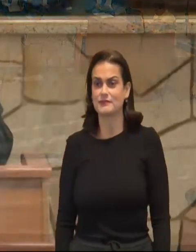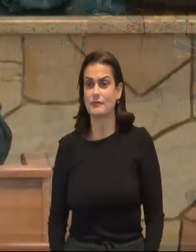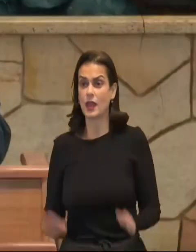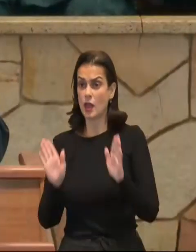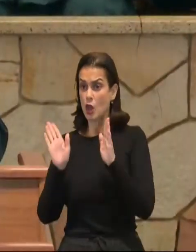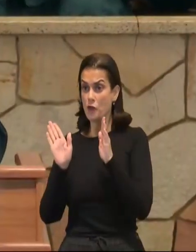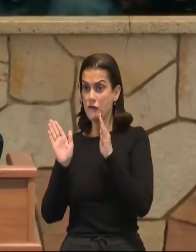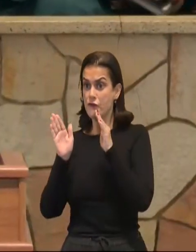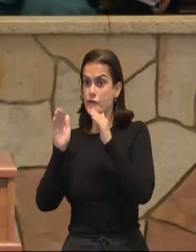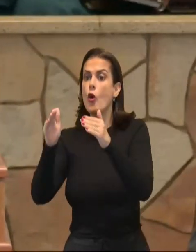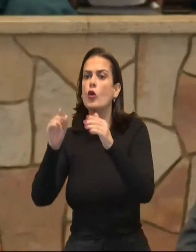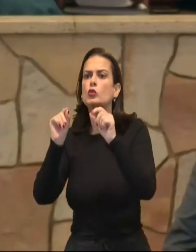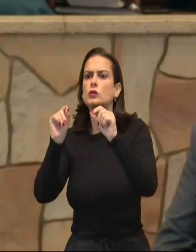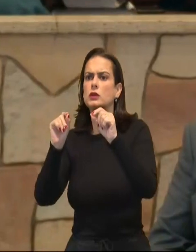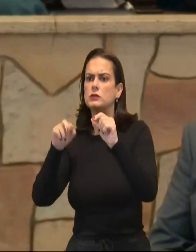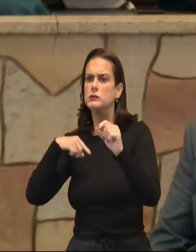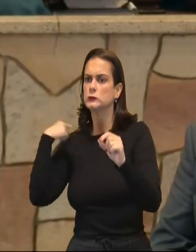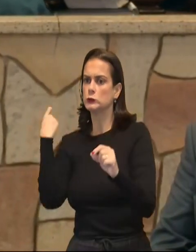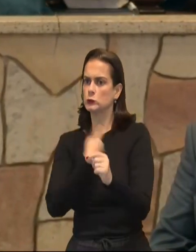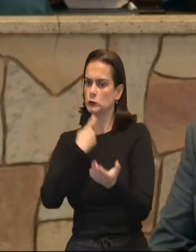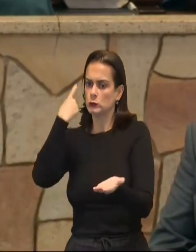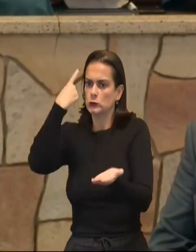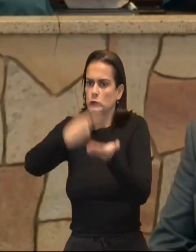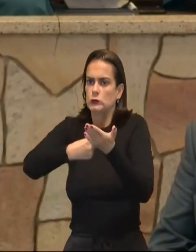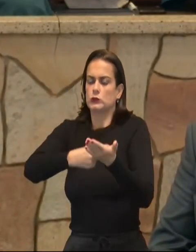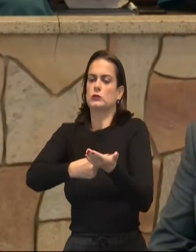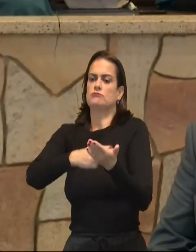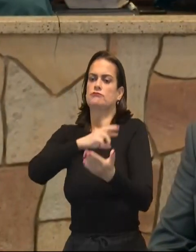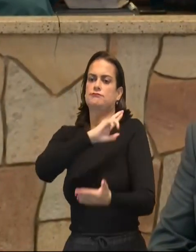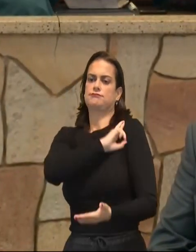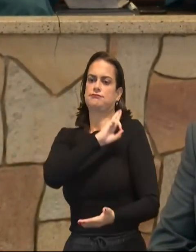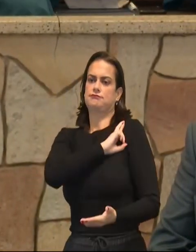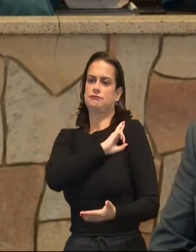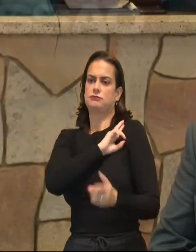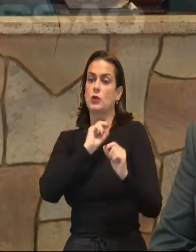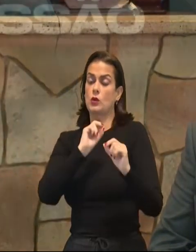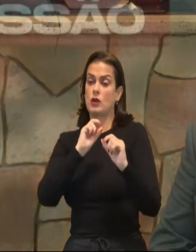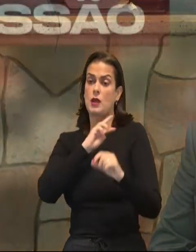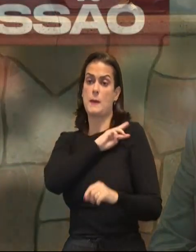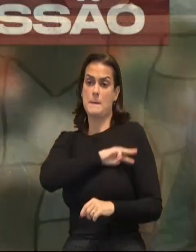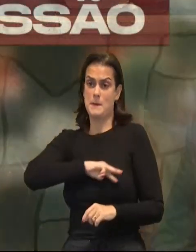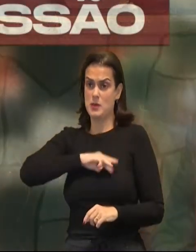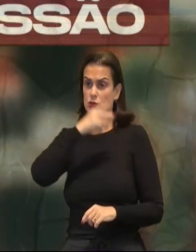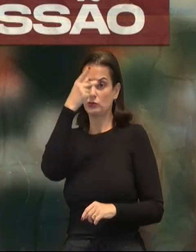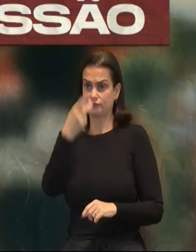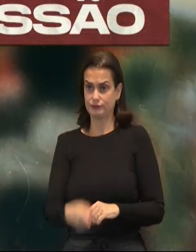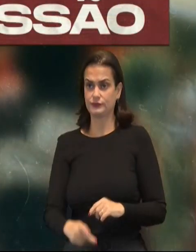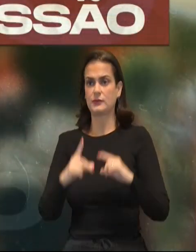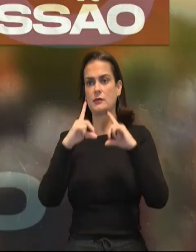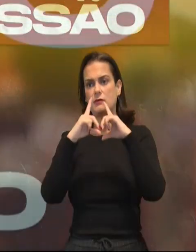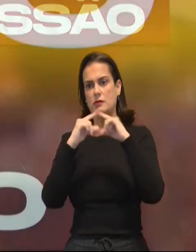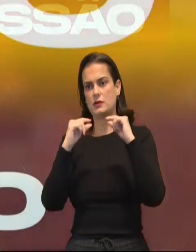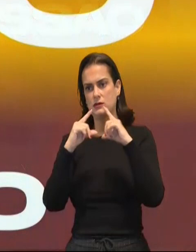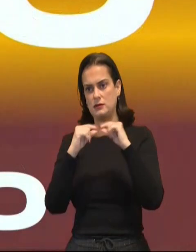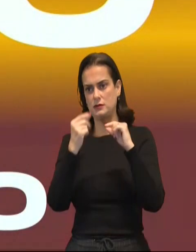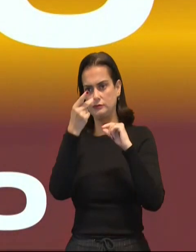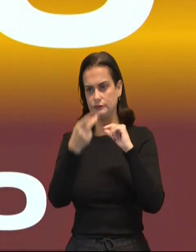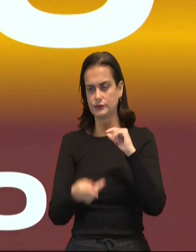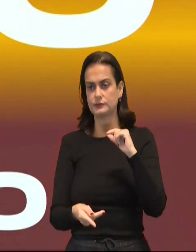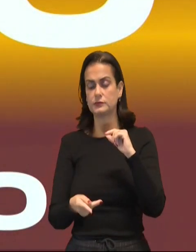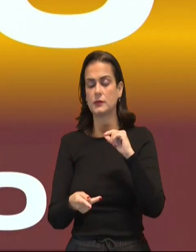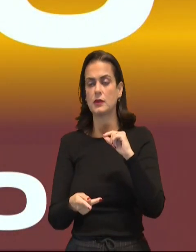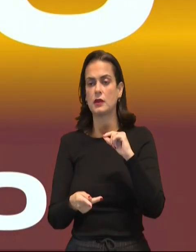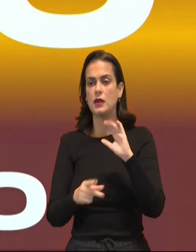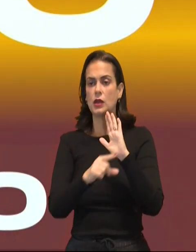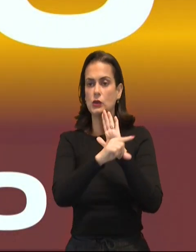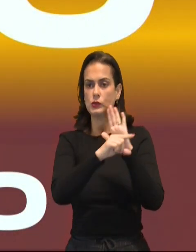Foco na missão, esse é o tema para a nossa campanha de missões locais. Vamos falar juntos o nosso tema e a divisa em